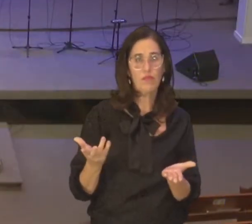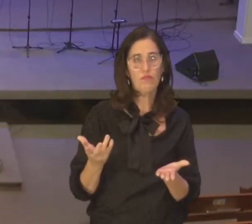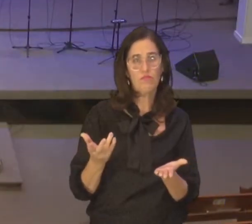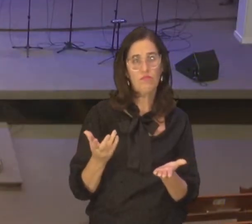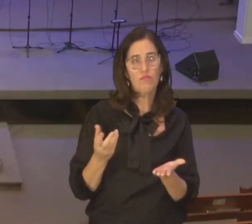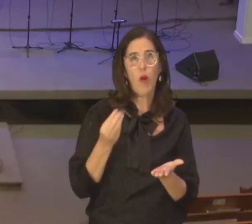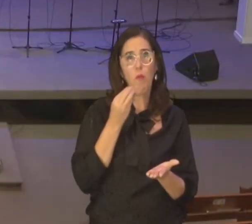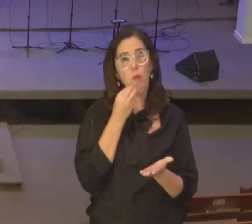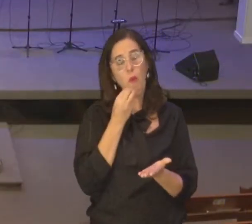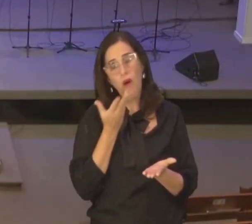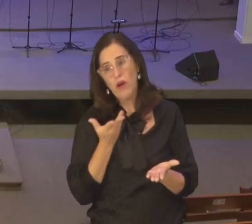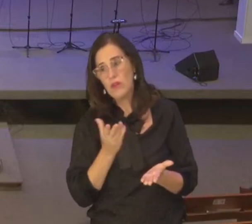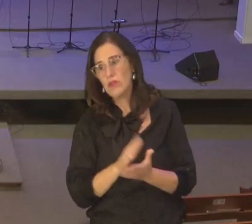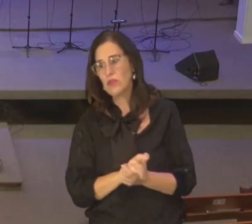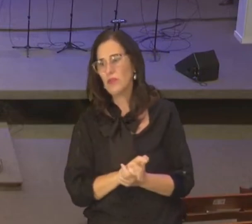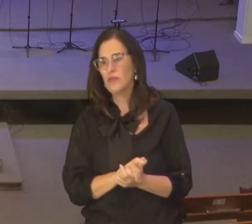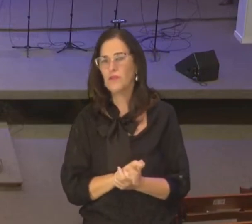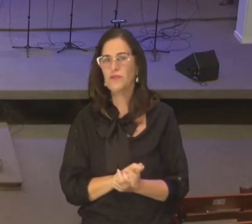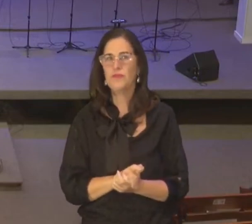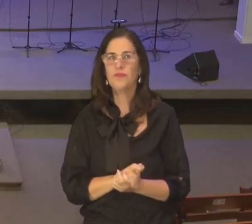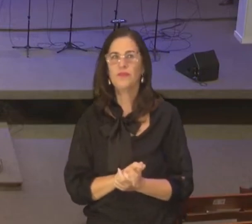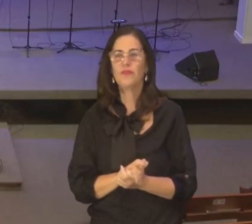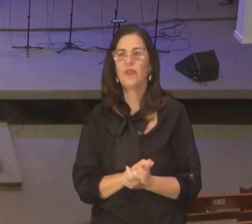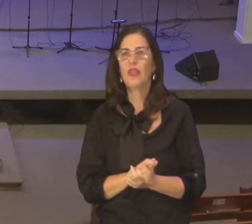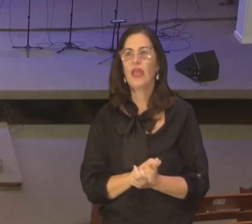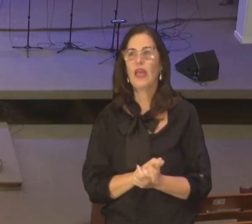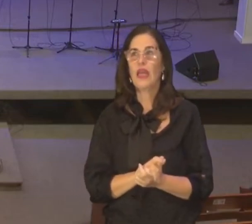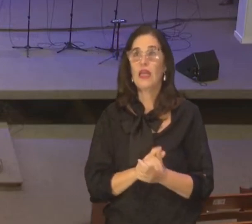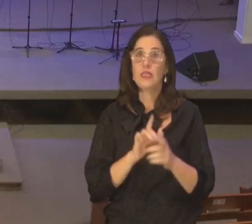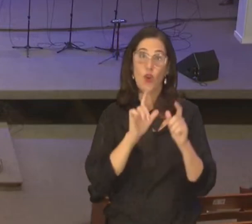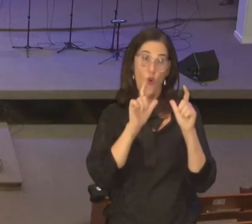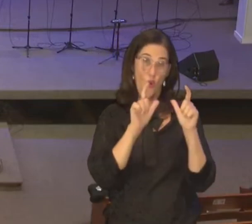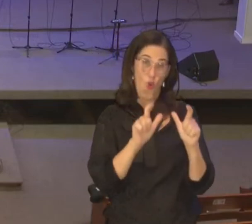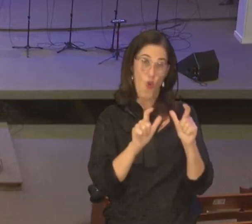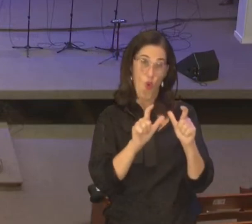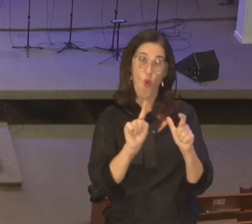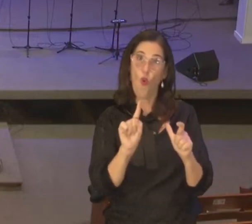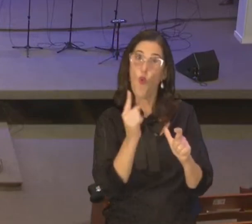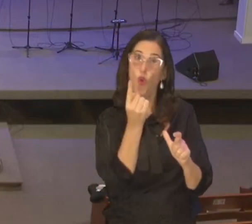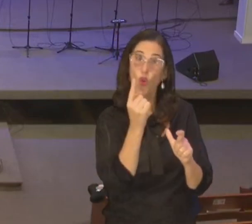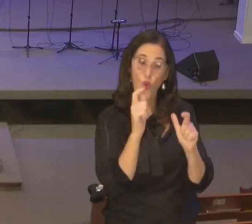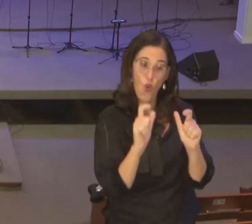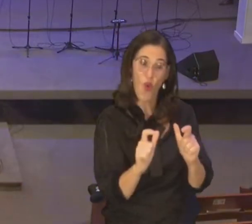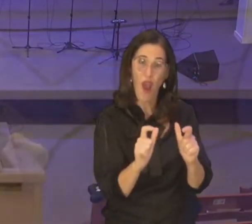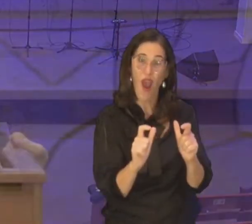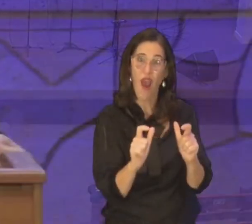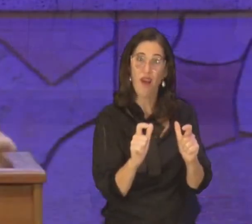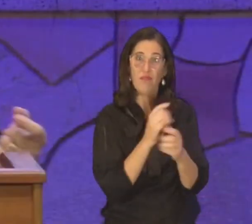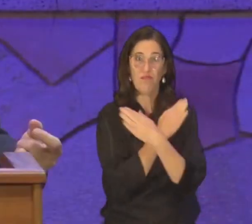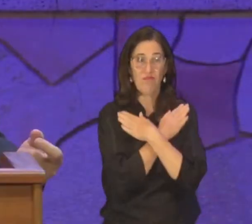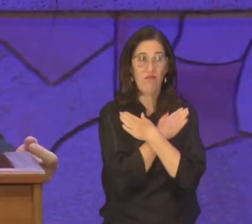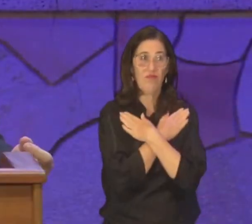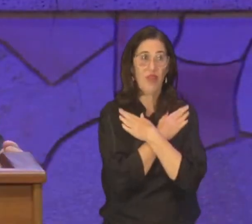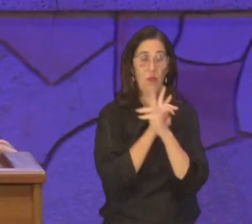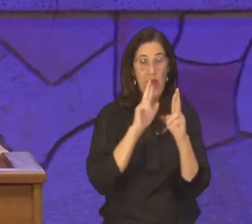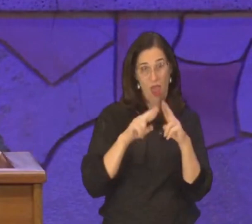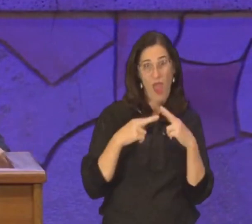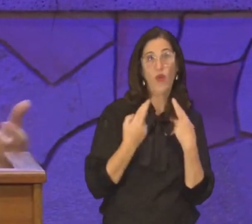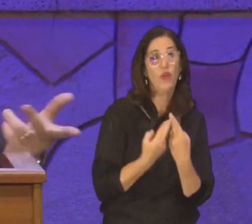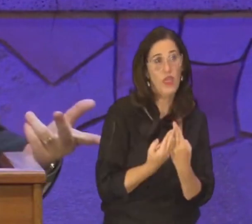possivelmente, se o cemitério fosse o único local para reunir,